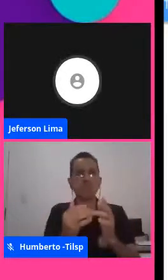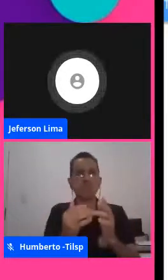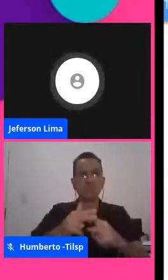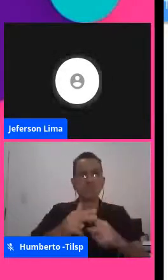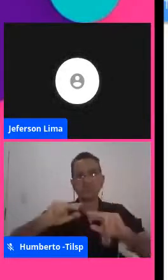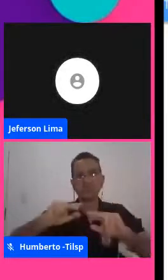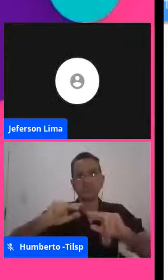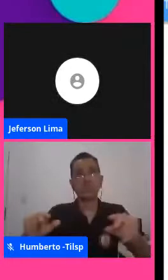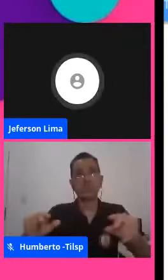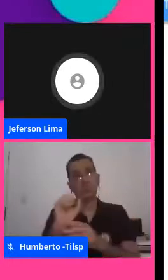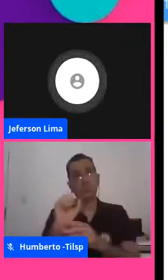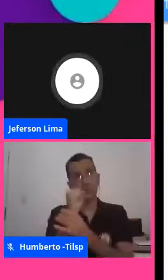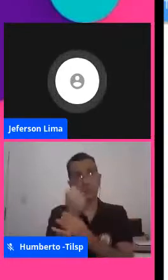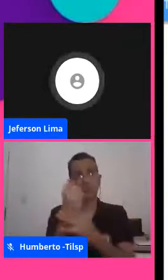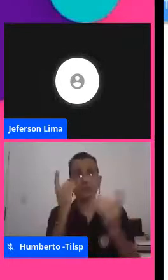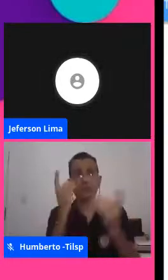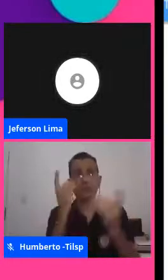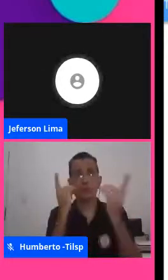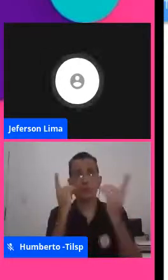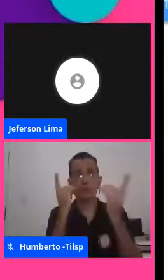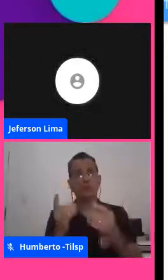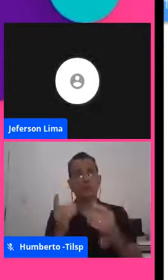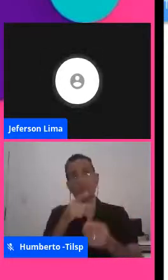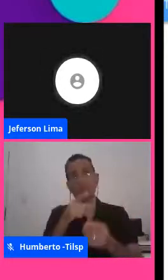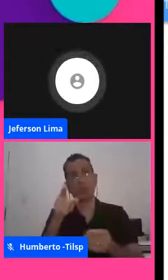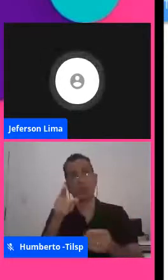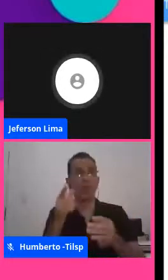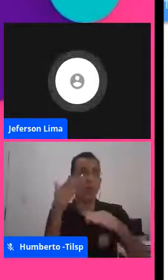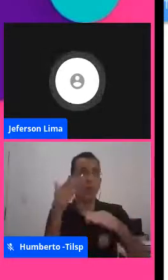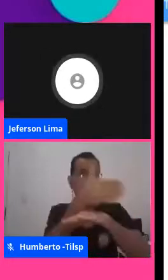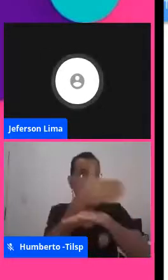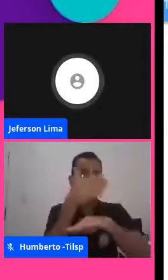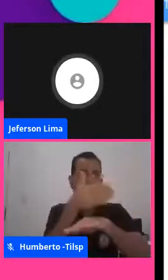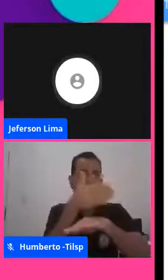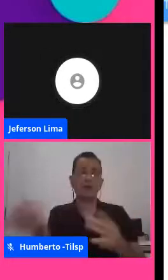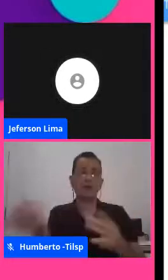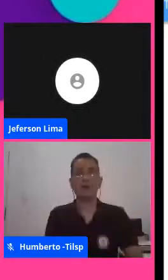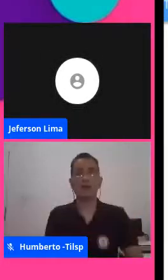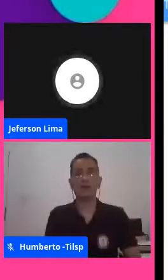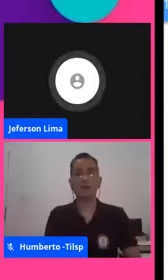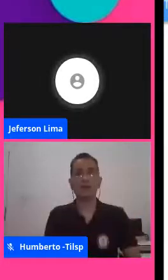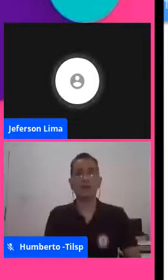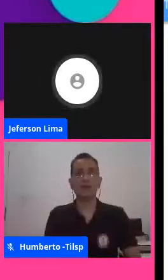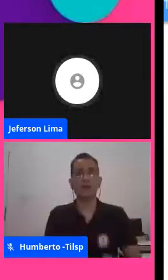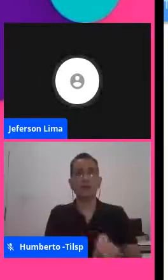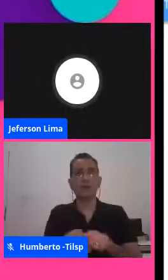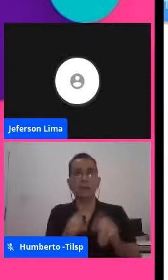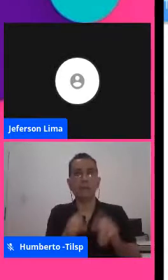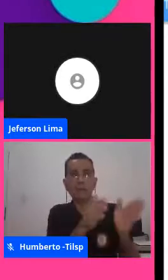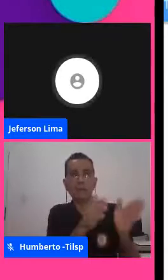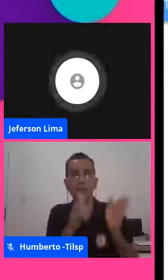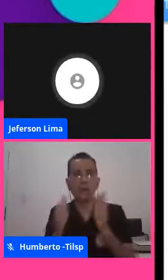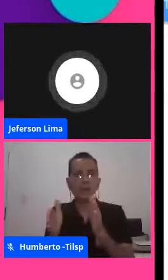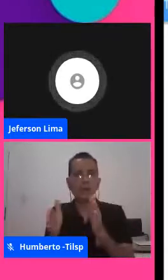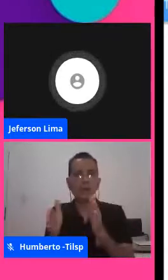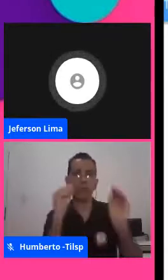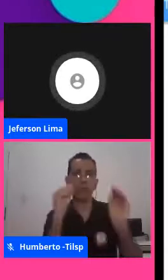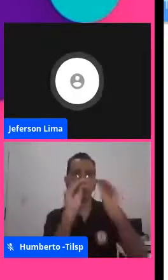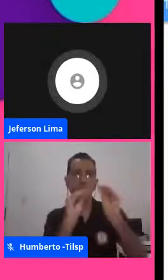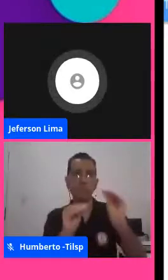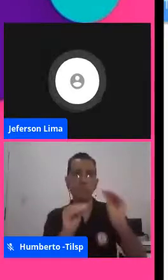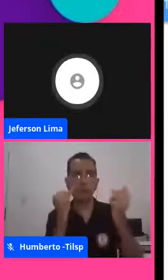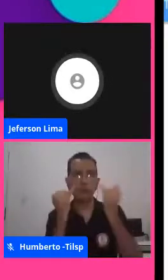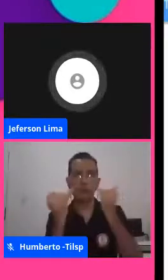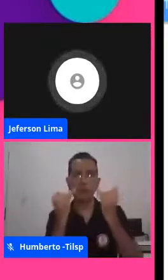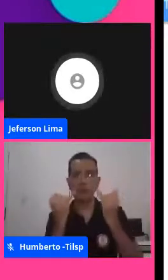dos seus dados, o acesso a eles, né? E o padronização de inserções, digamos assim. Por quê? Porque imagine que